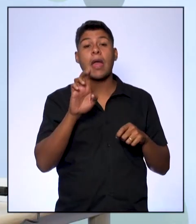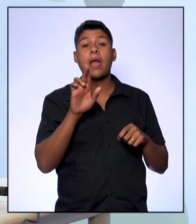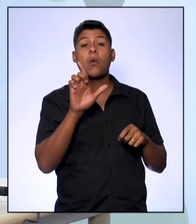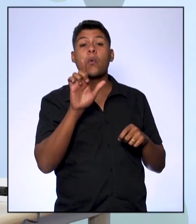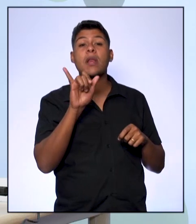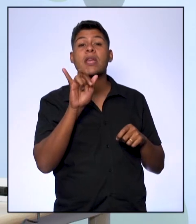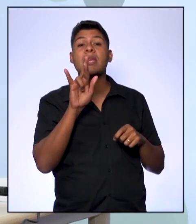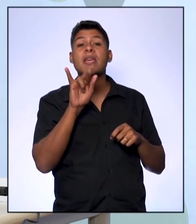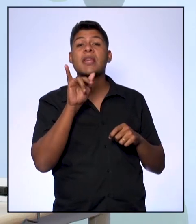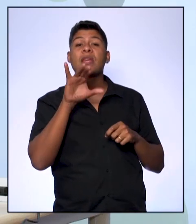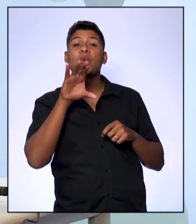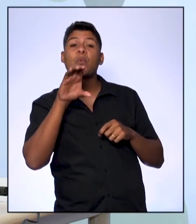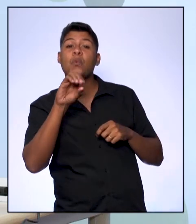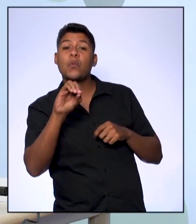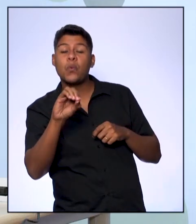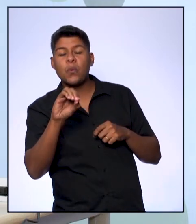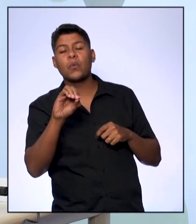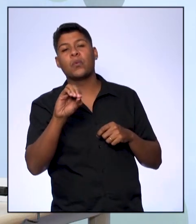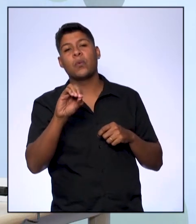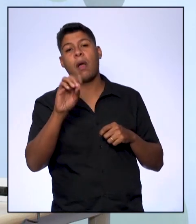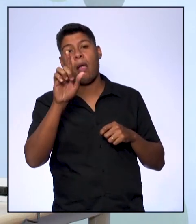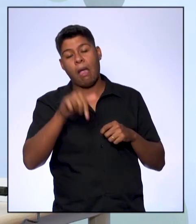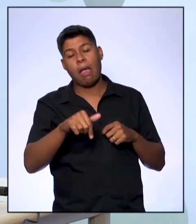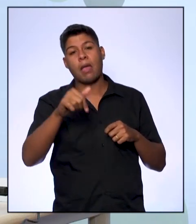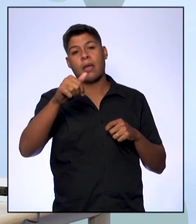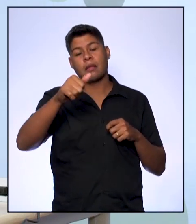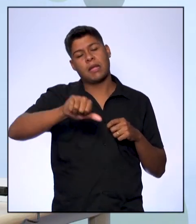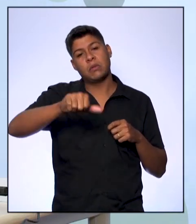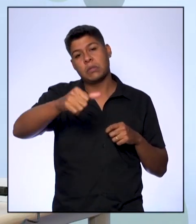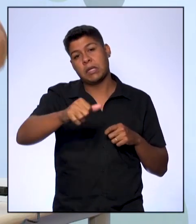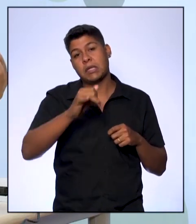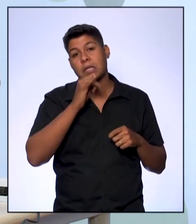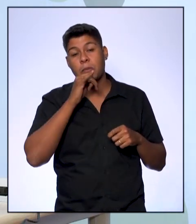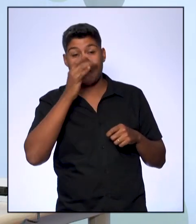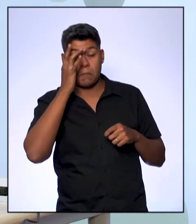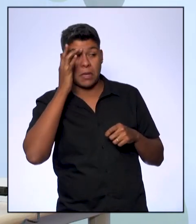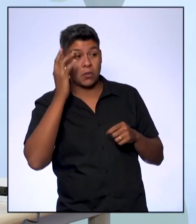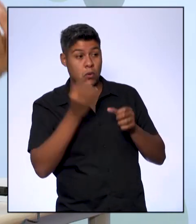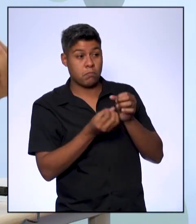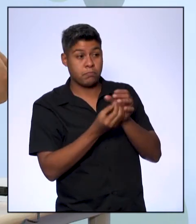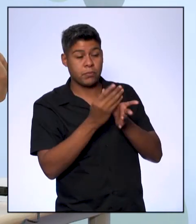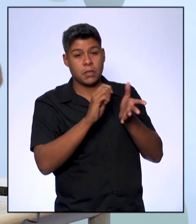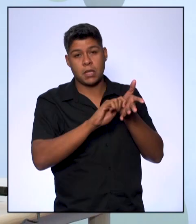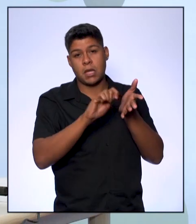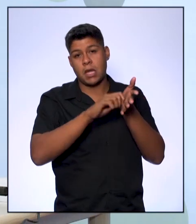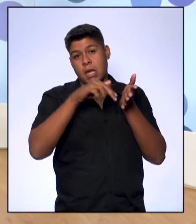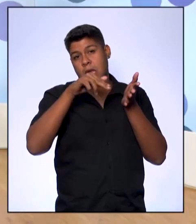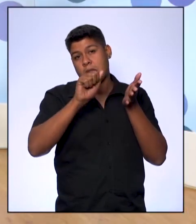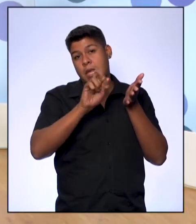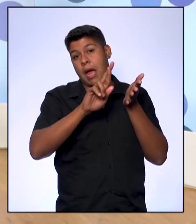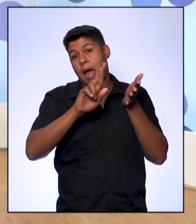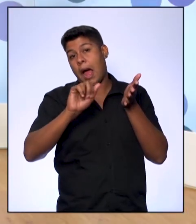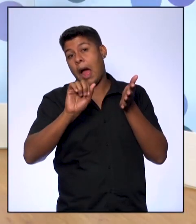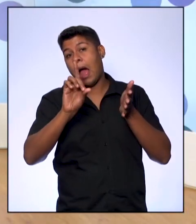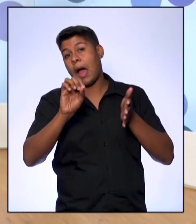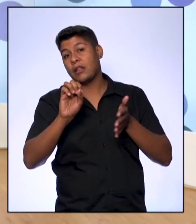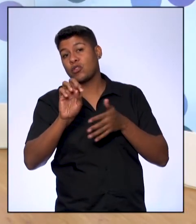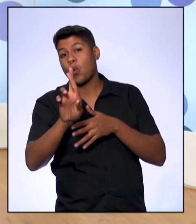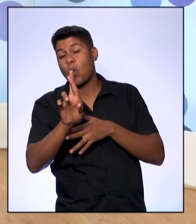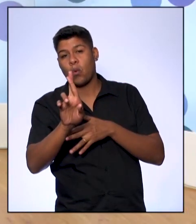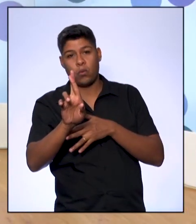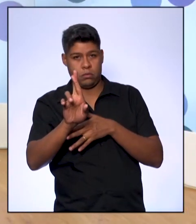lírico fazendo uma simples analogia seria o autor de uma obra o narrador no narra